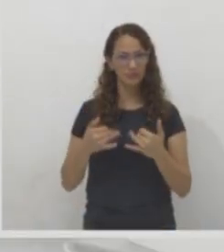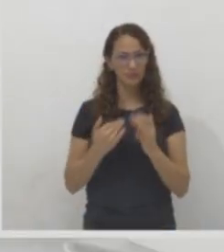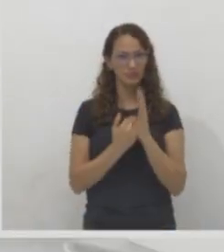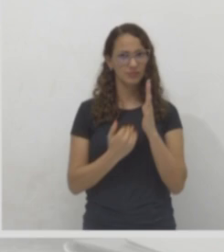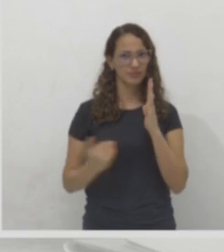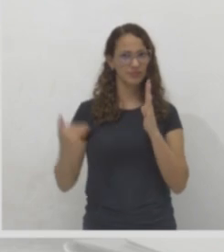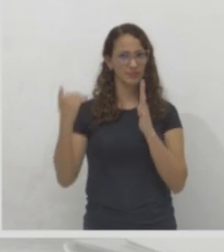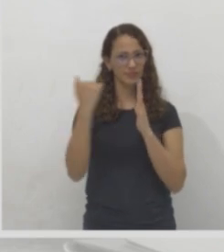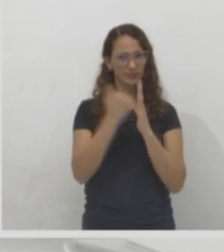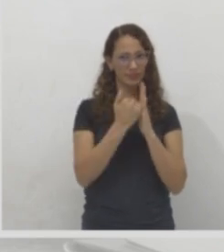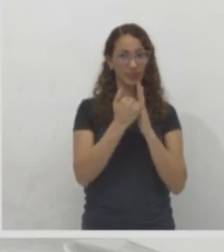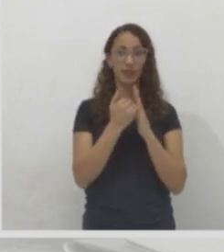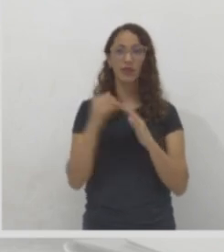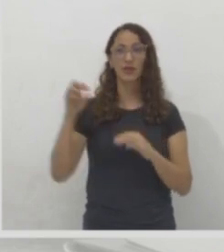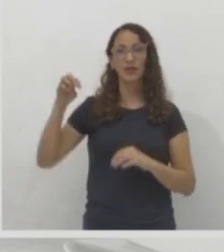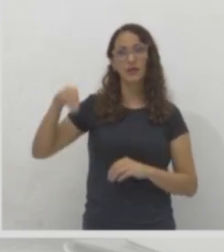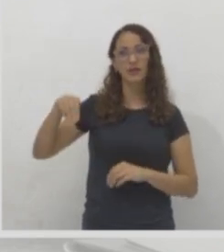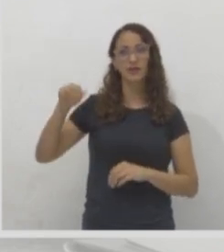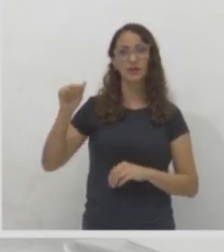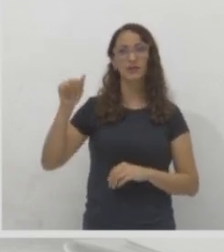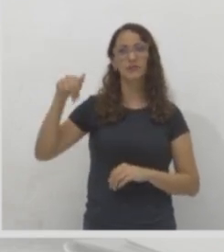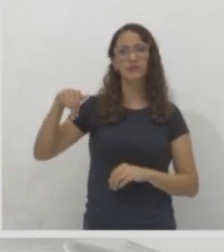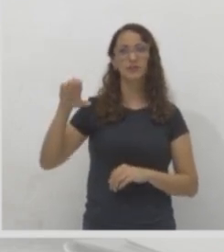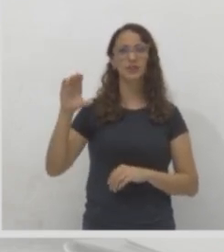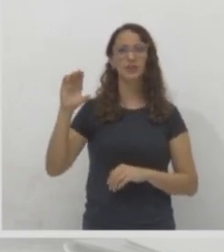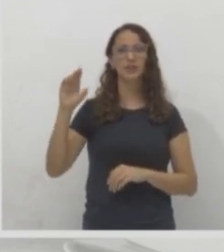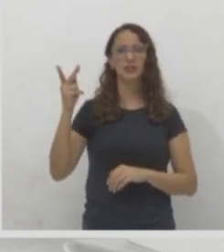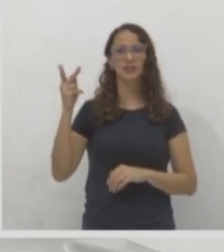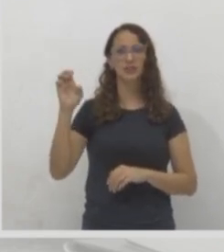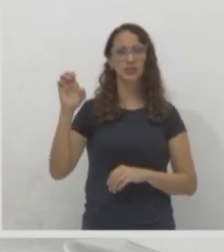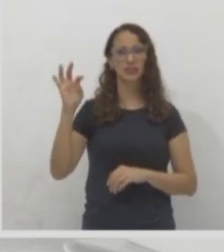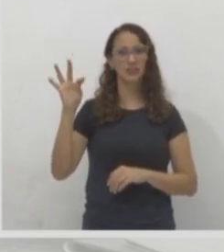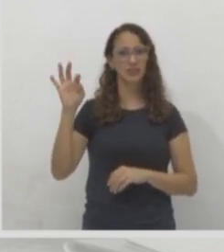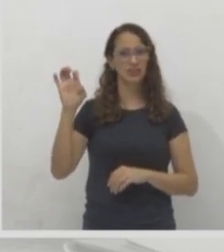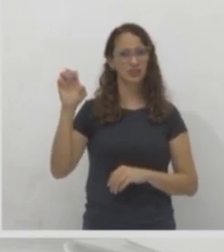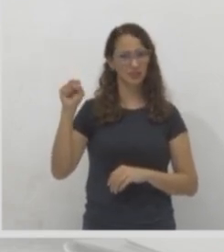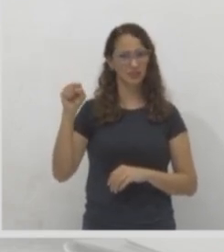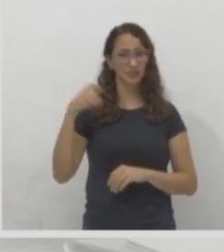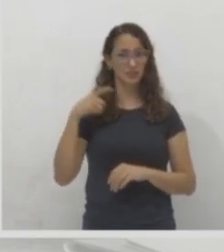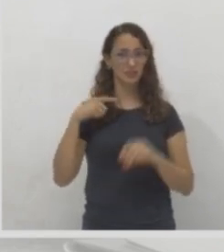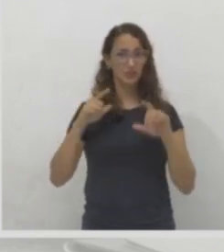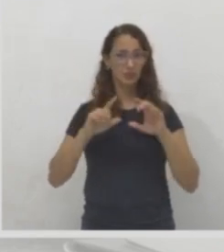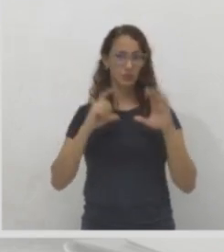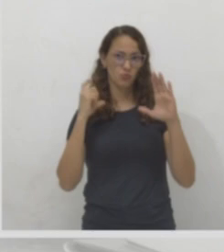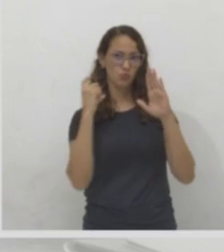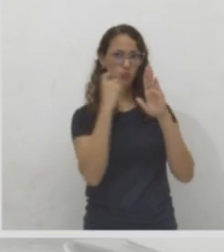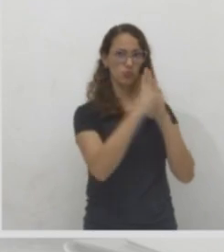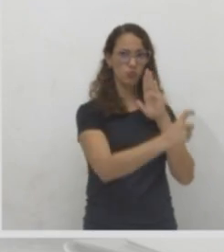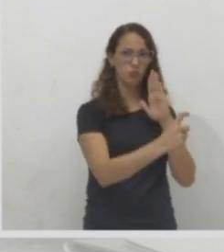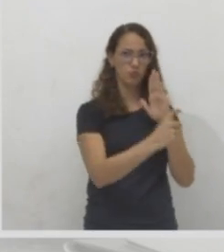em algumas manchetes que nós selecionamos. Olha essa manchete aqui, bem atual.